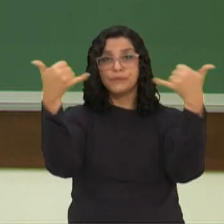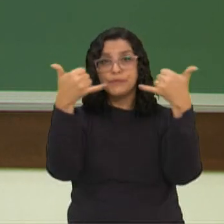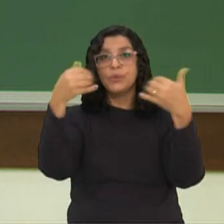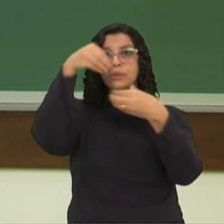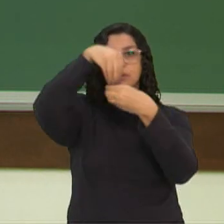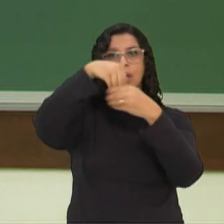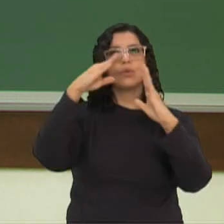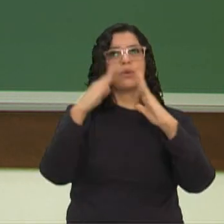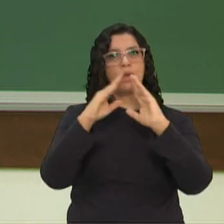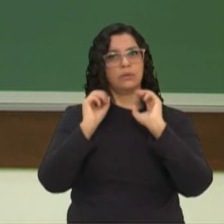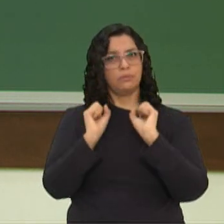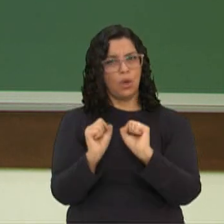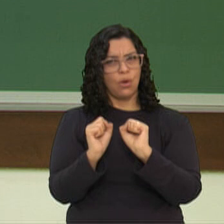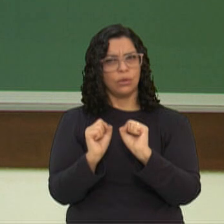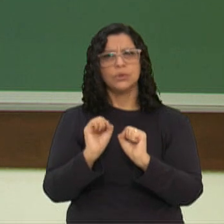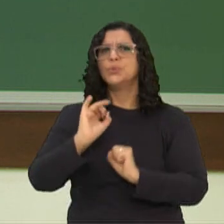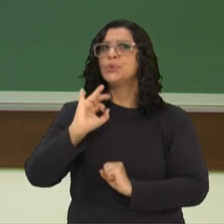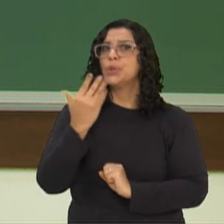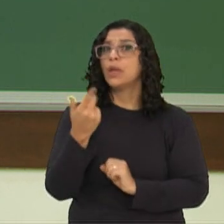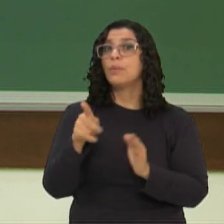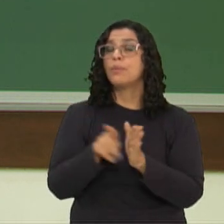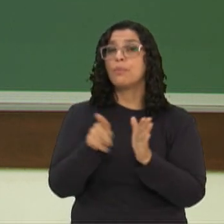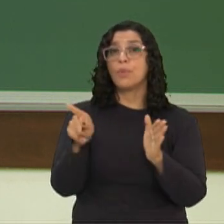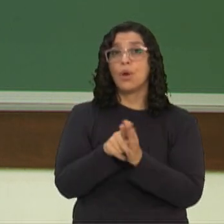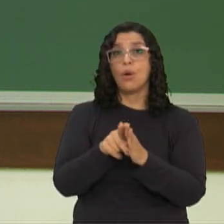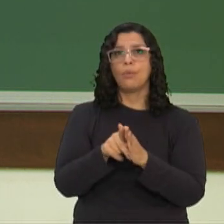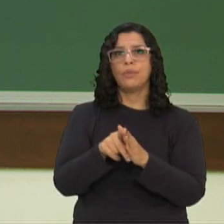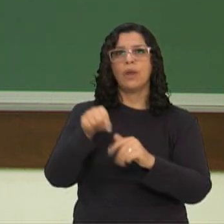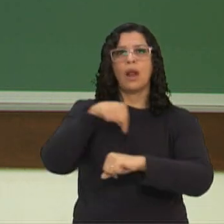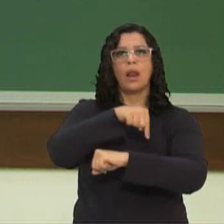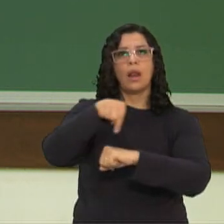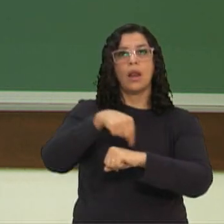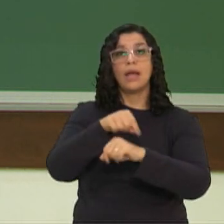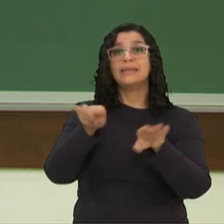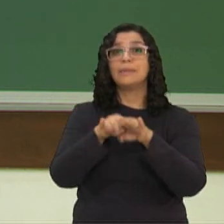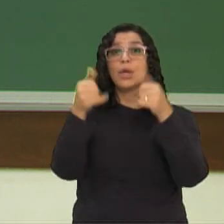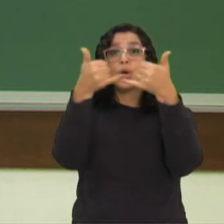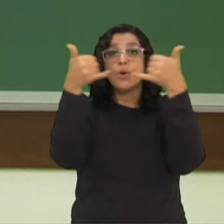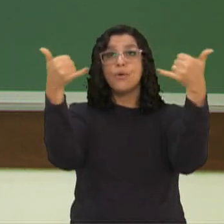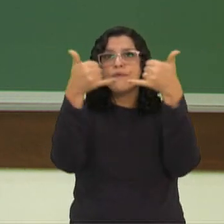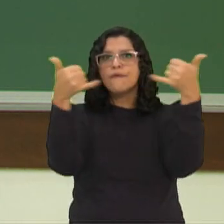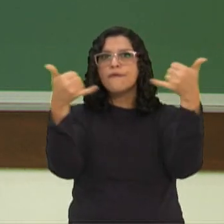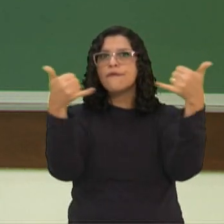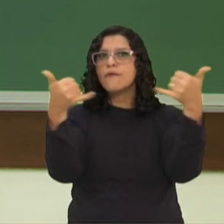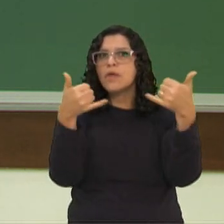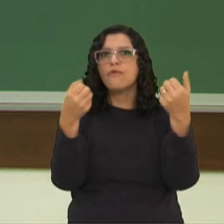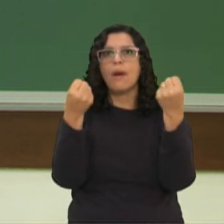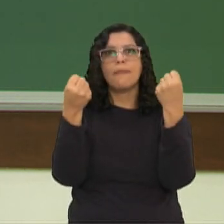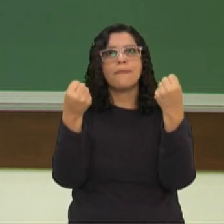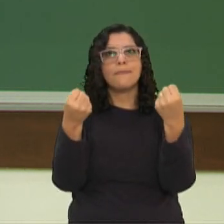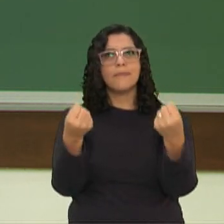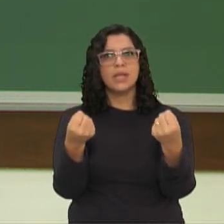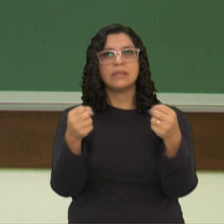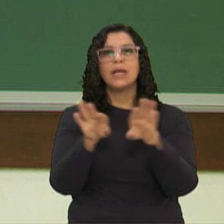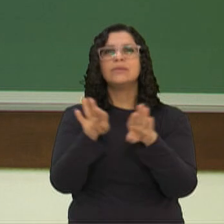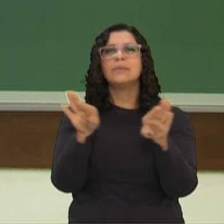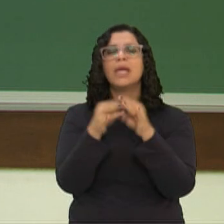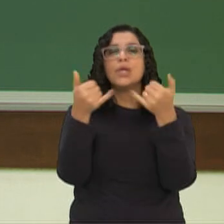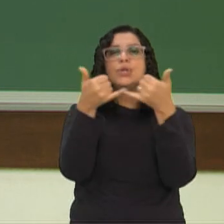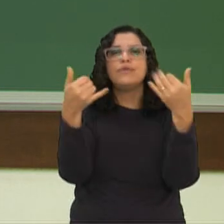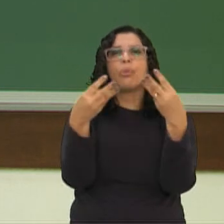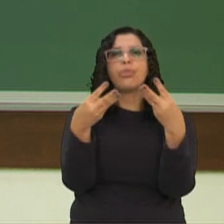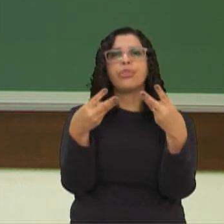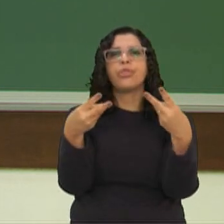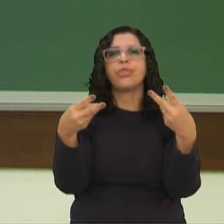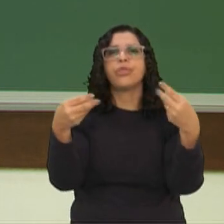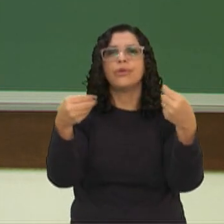residência. De que forma? Com o tempo de uso, ele sobrecarrega o circuito, os fios eles se oxidam.